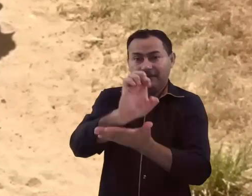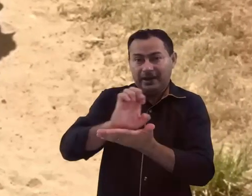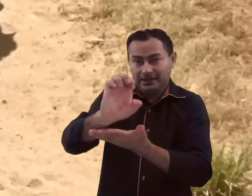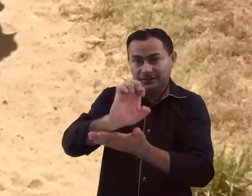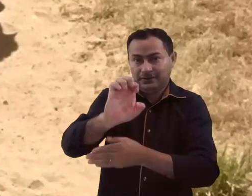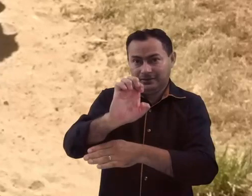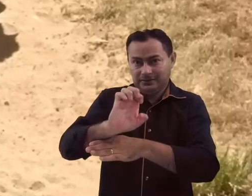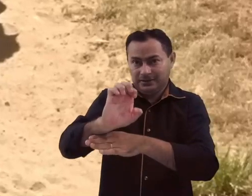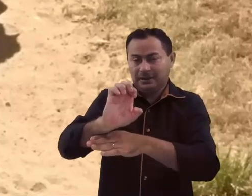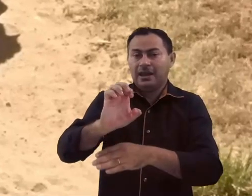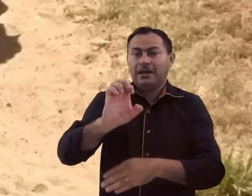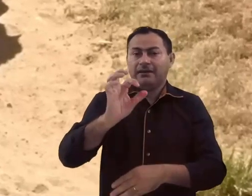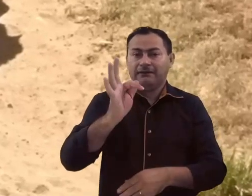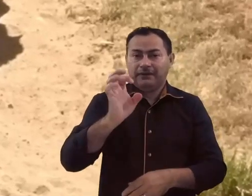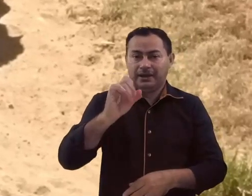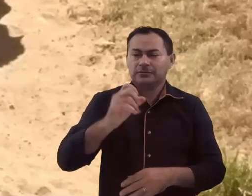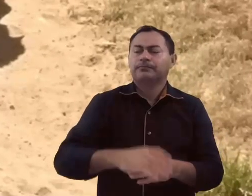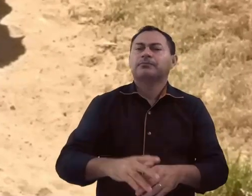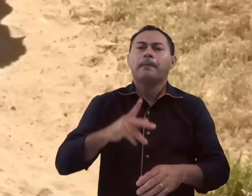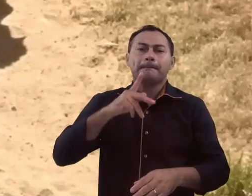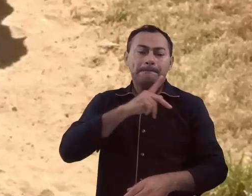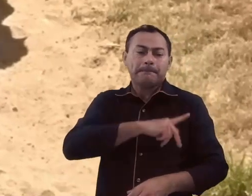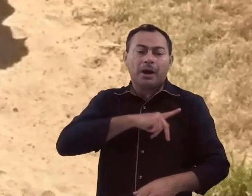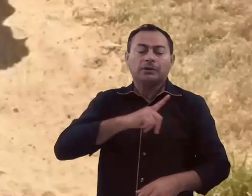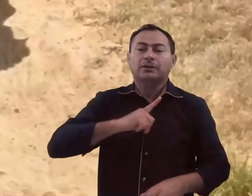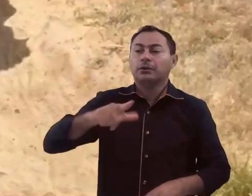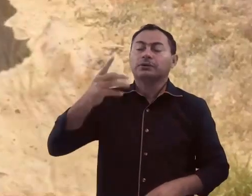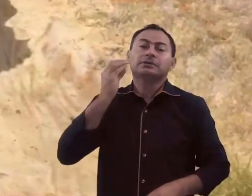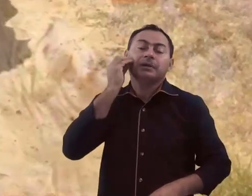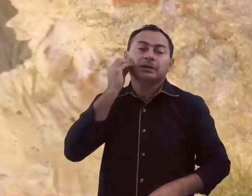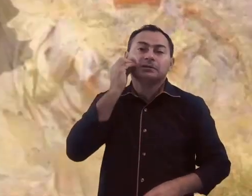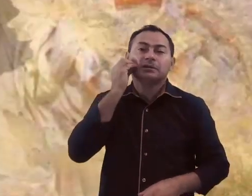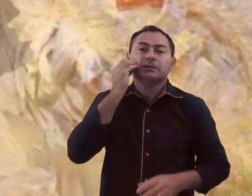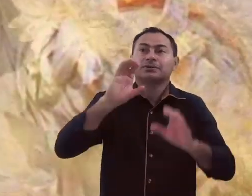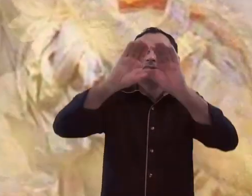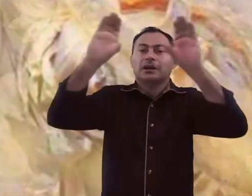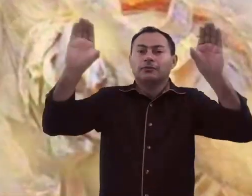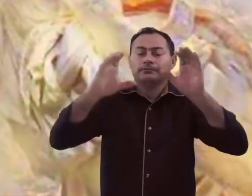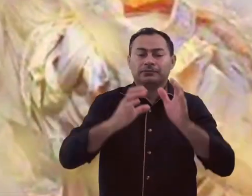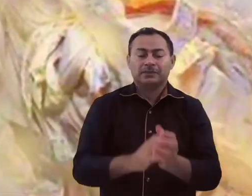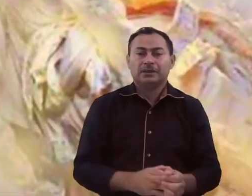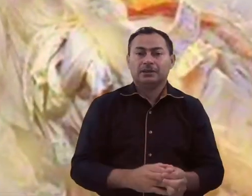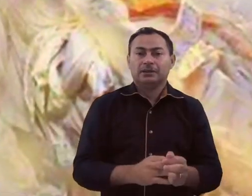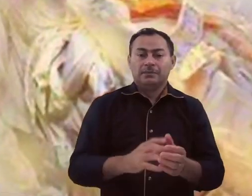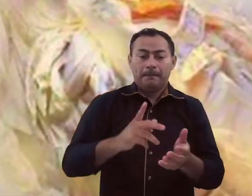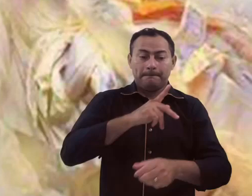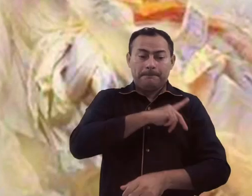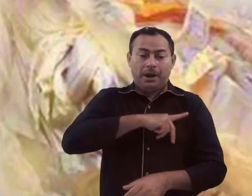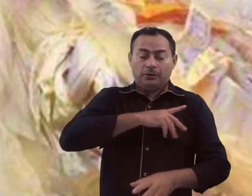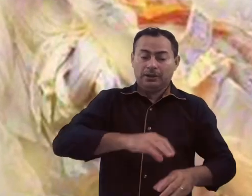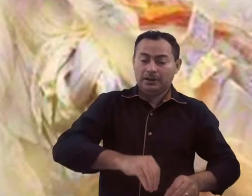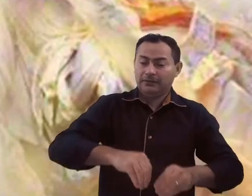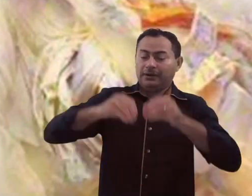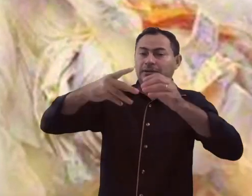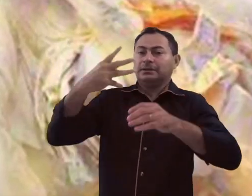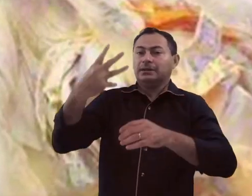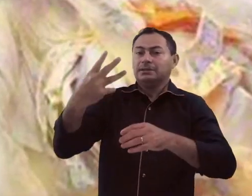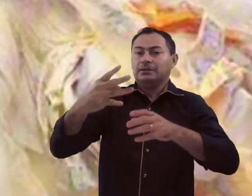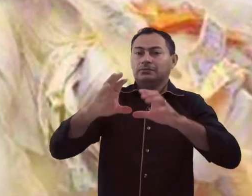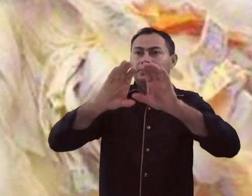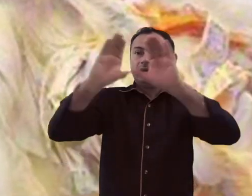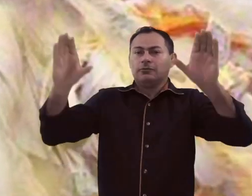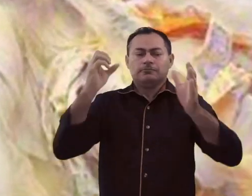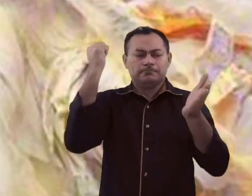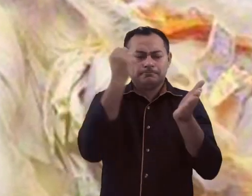teve outra experiência, desta vez uma experiência celestial. Ele foi levado ao terceiro céu e, é claro,